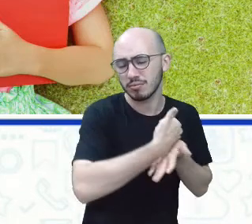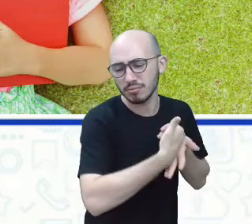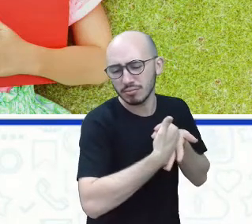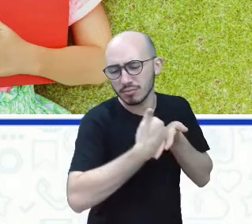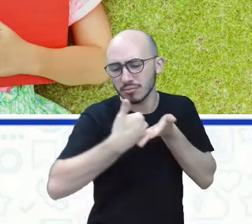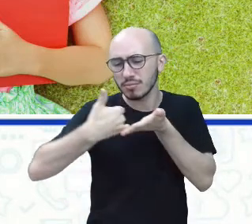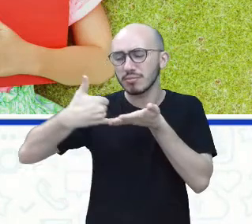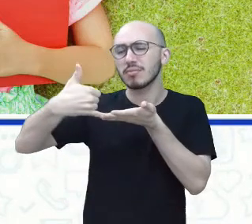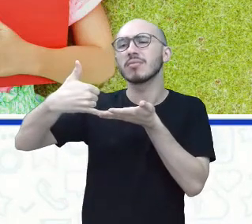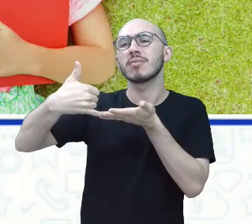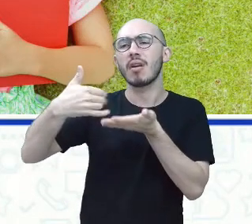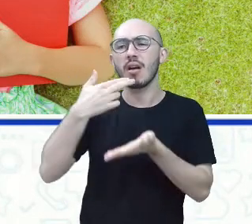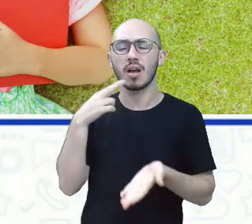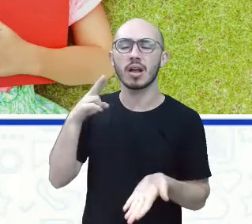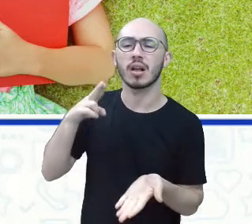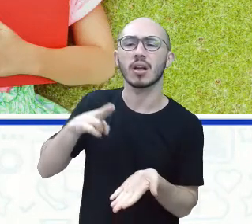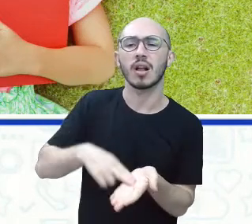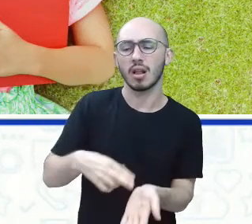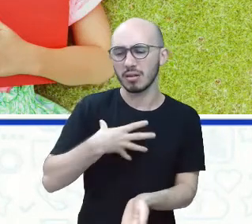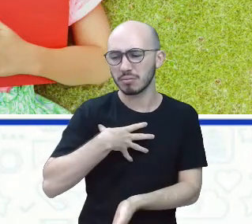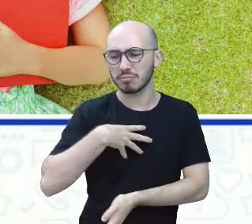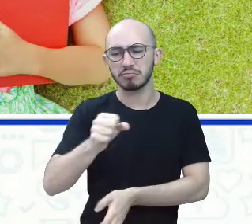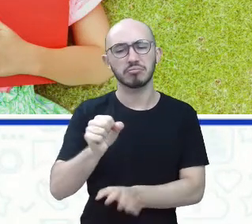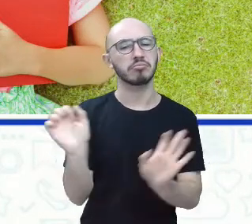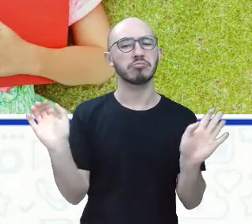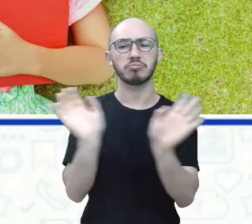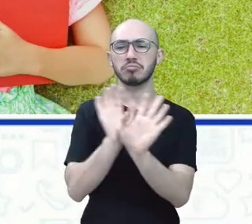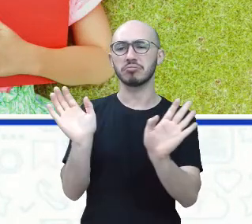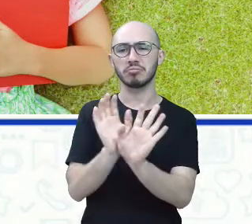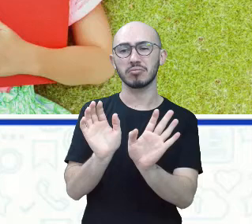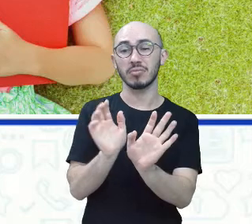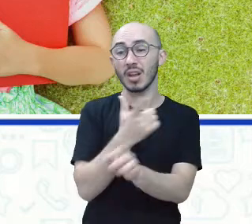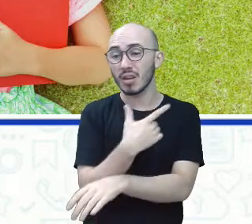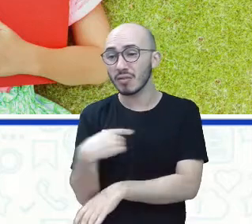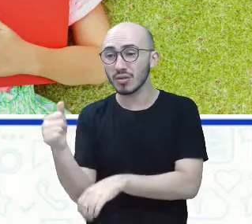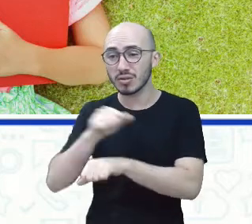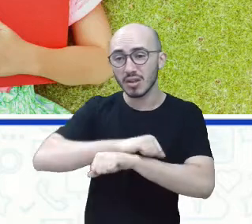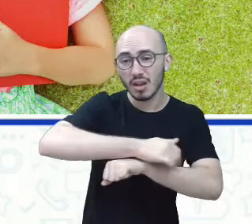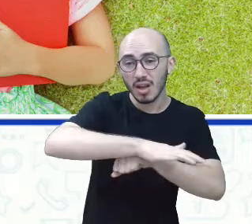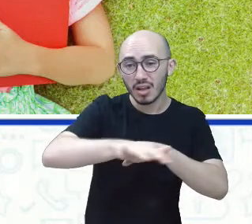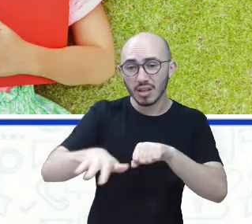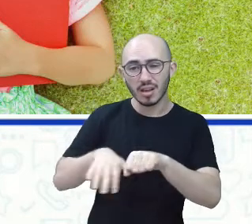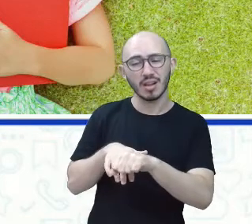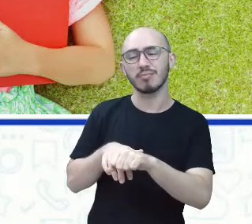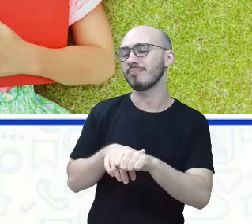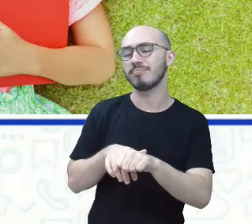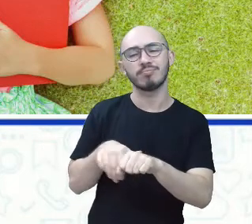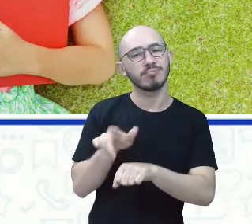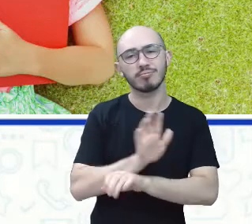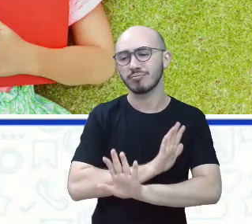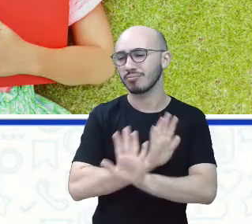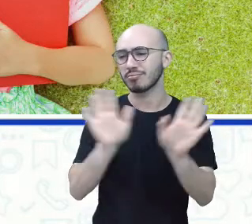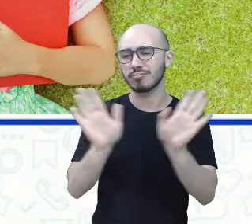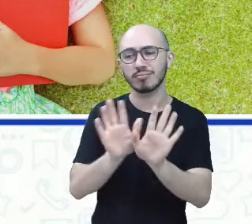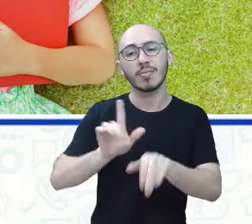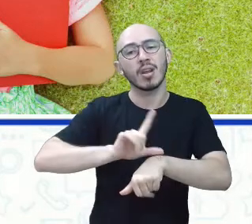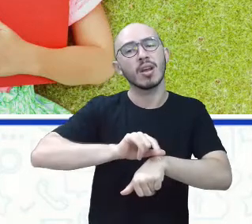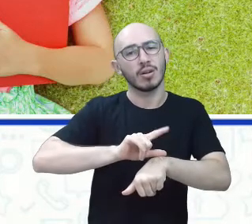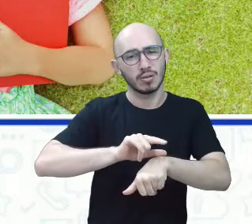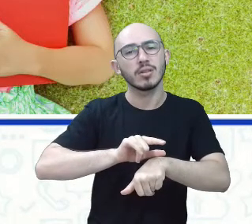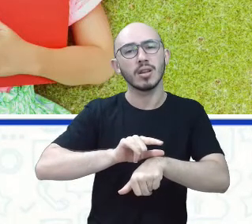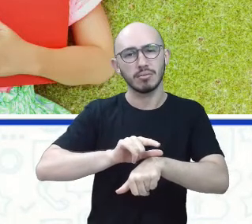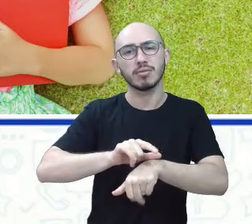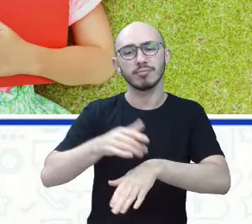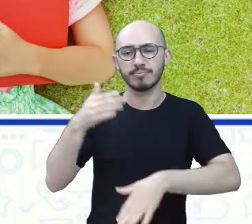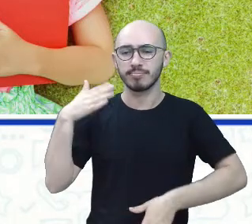Não fugirei para as ilhas, nem serei raptado por serafins. O tempo é a minha